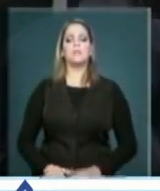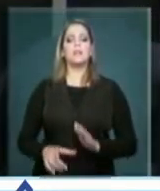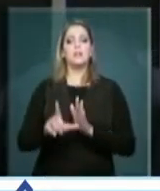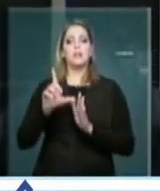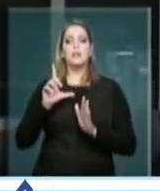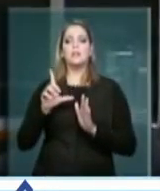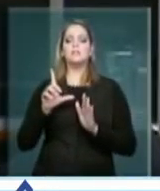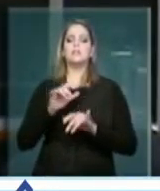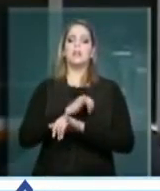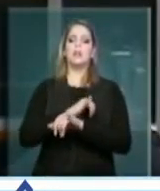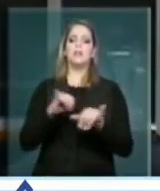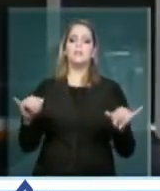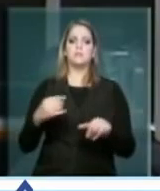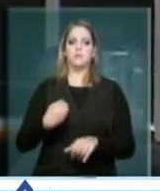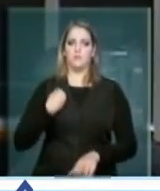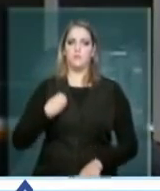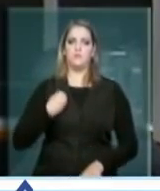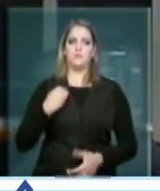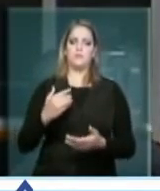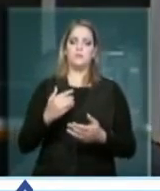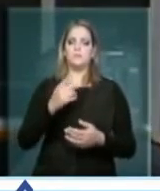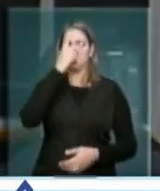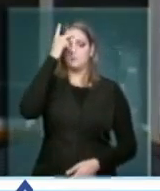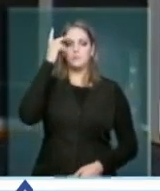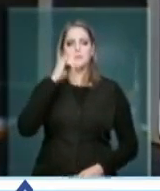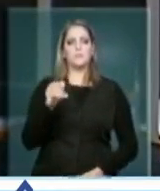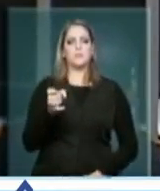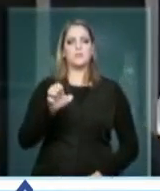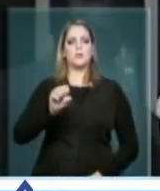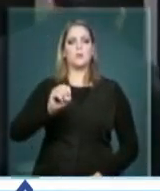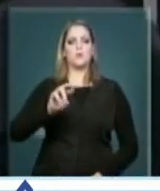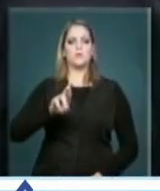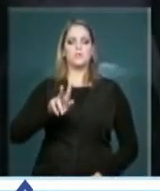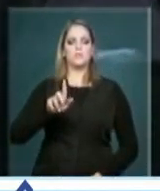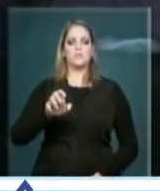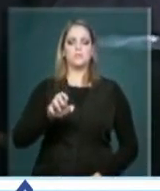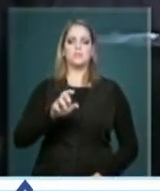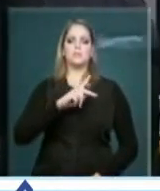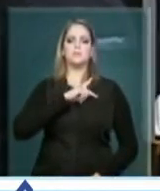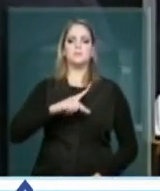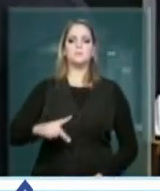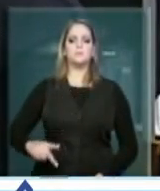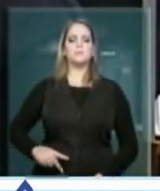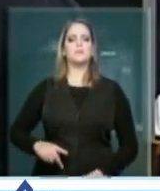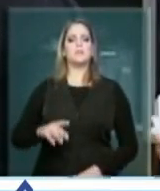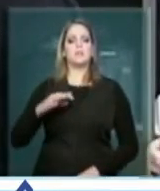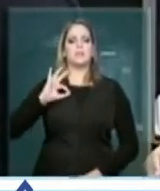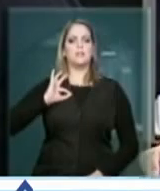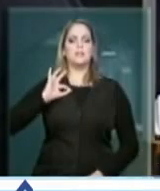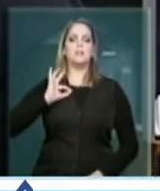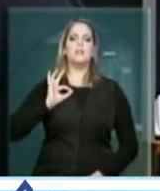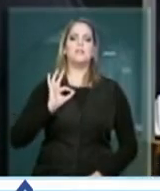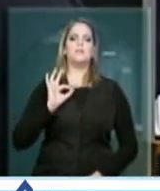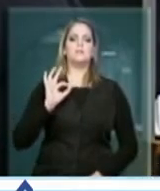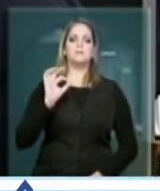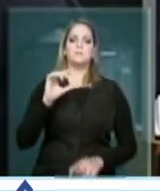algumas presenças. Nosso amigo George Alex Lima, presidente da Delegacia Sindical de Brasília, da UNAFISC